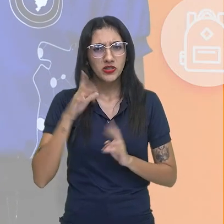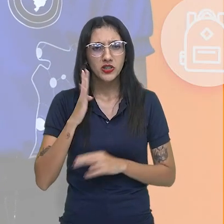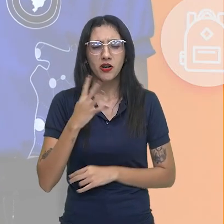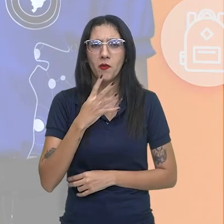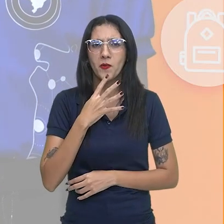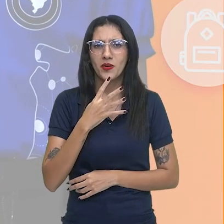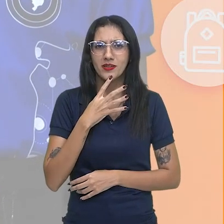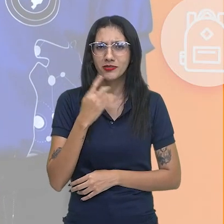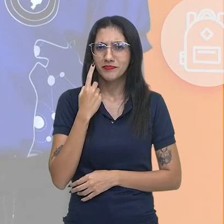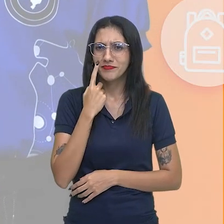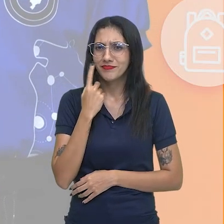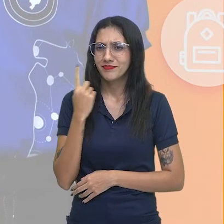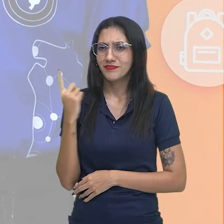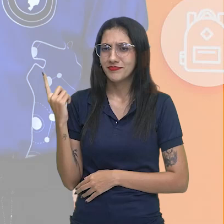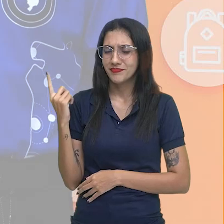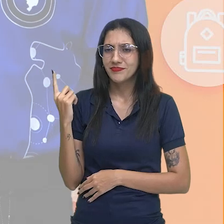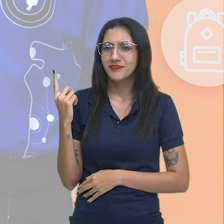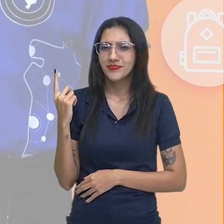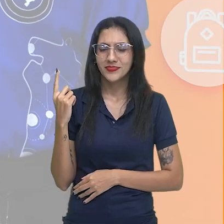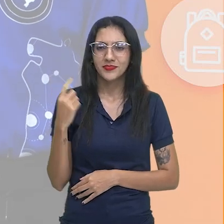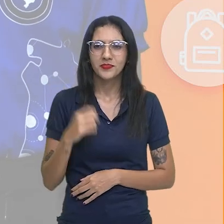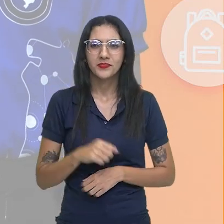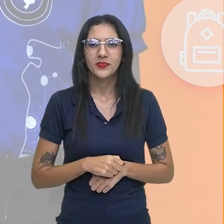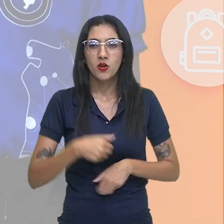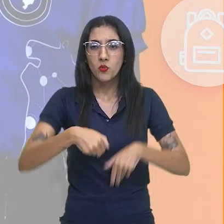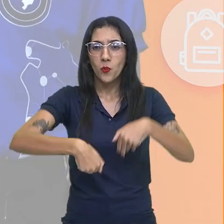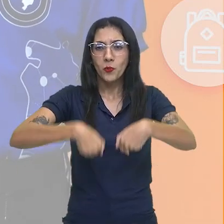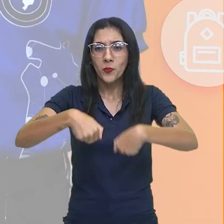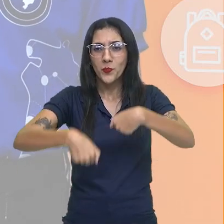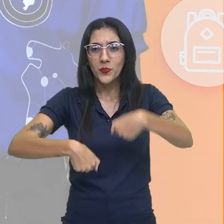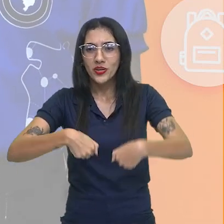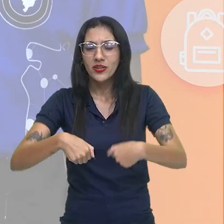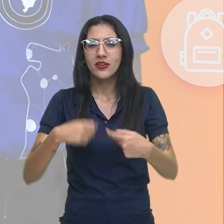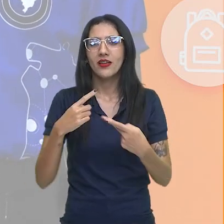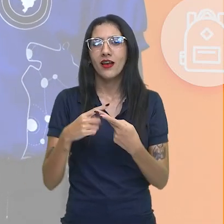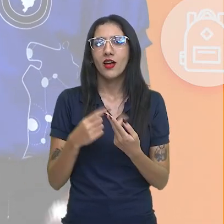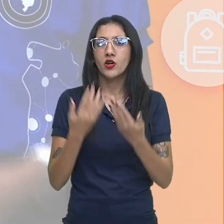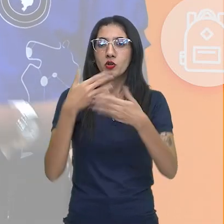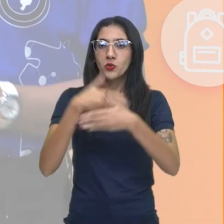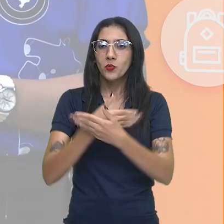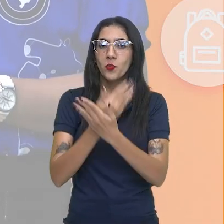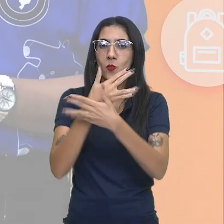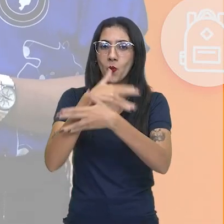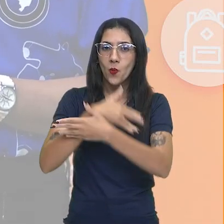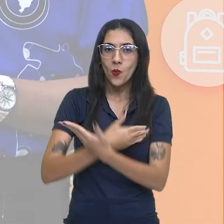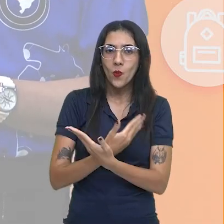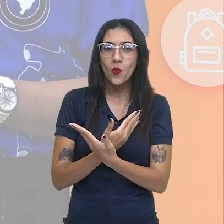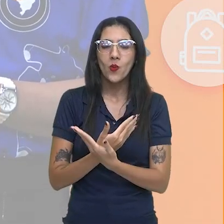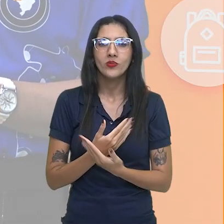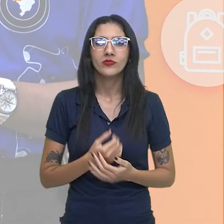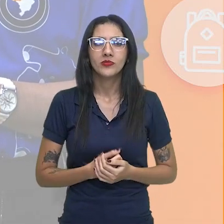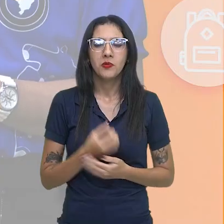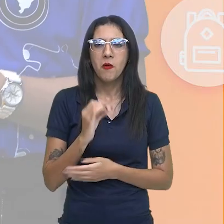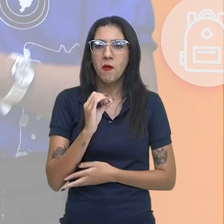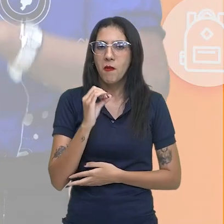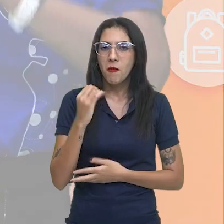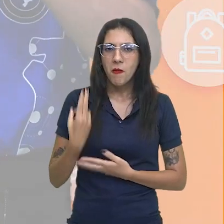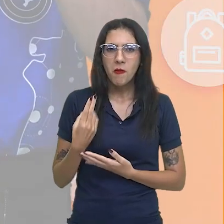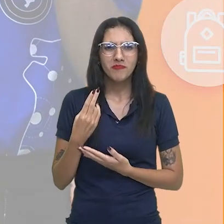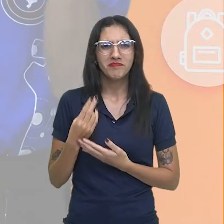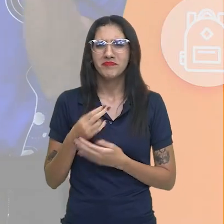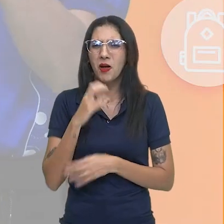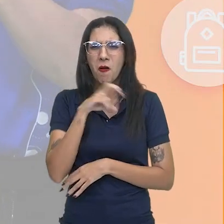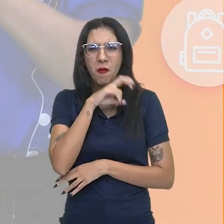ouviram falar no Curupira, no Boto, no Mapinguari. São entidades aqui